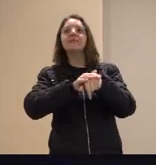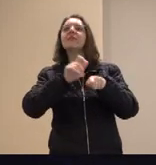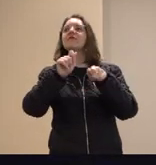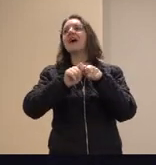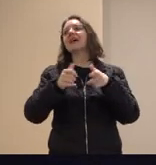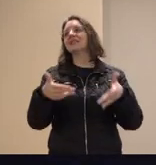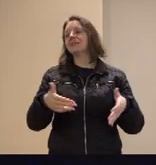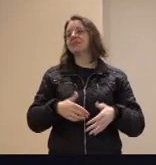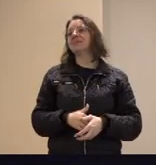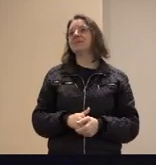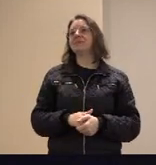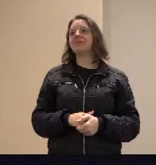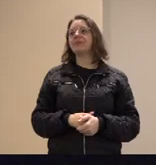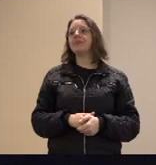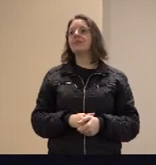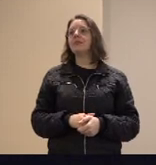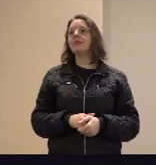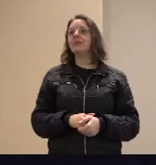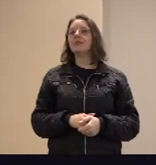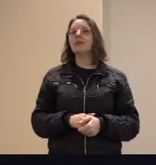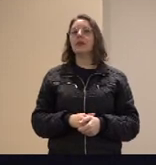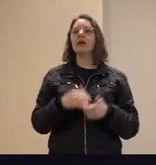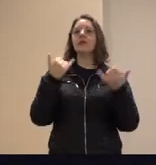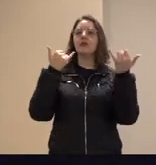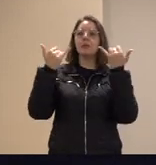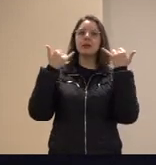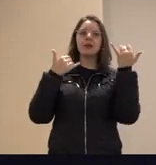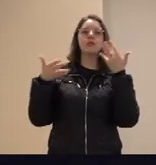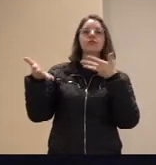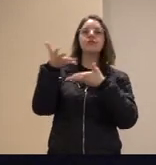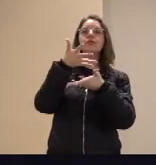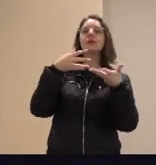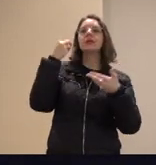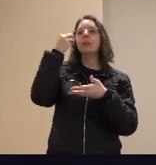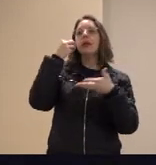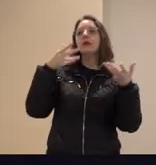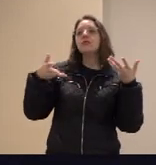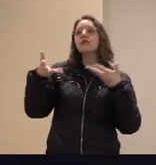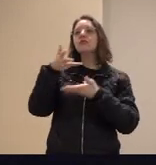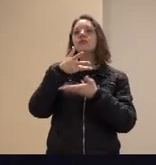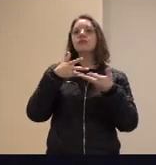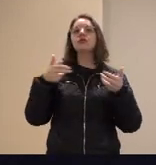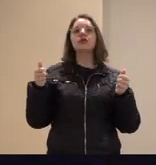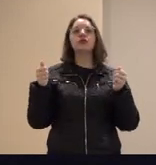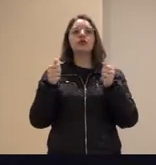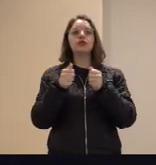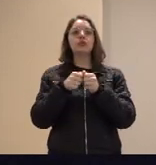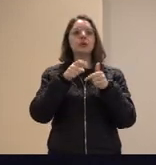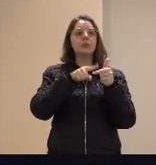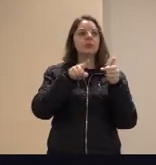garantir. Compartilhar informações, compartilhar experiências,